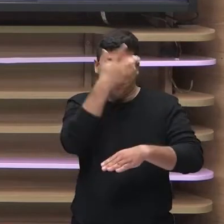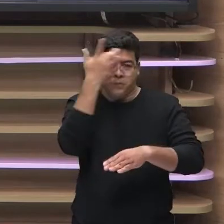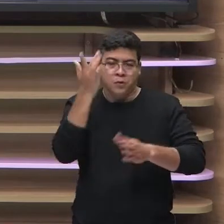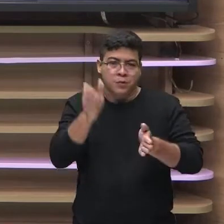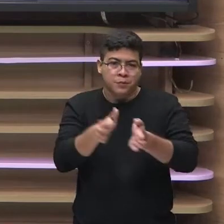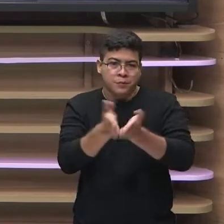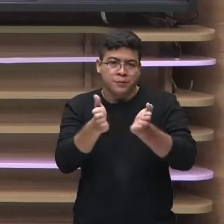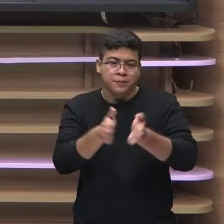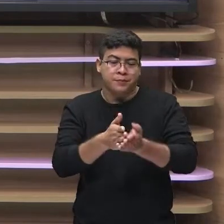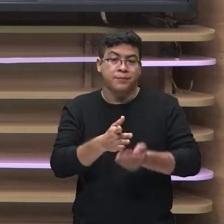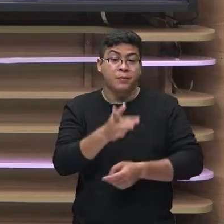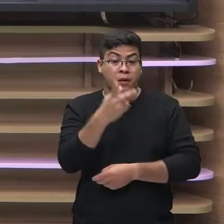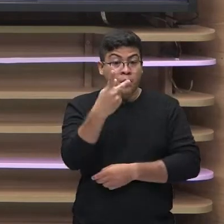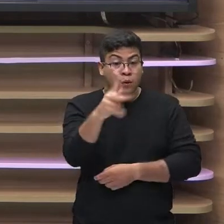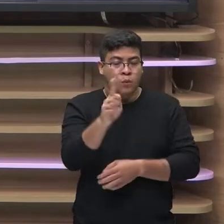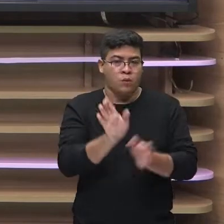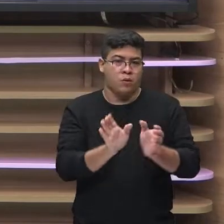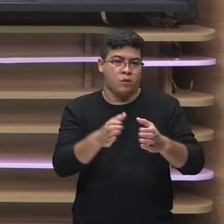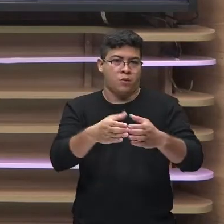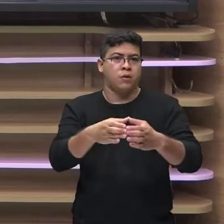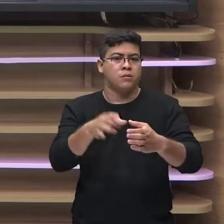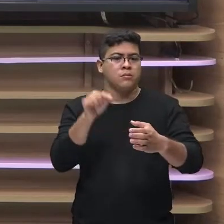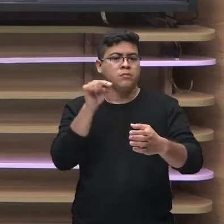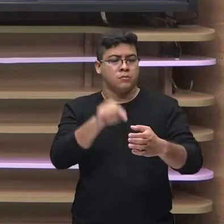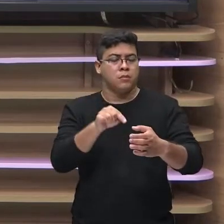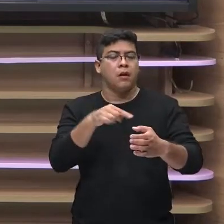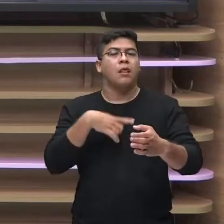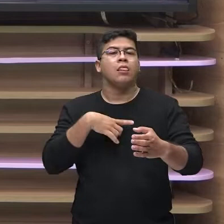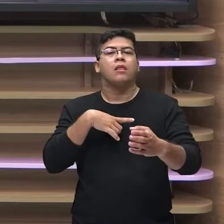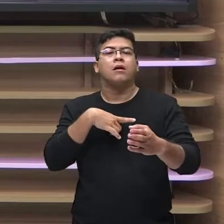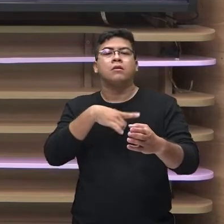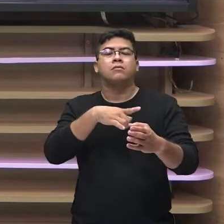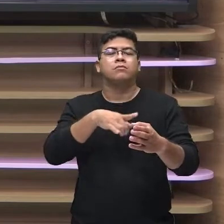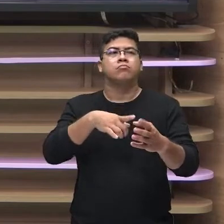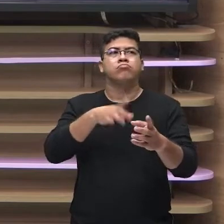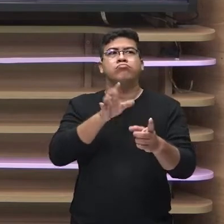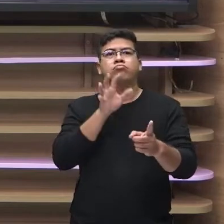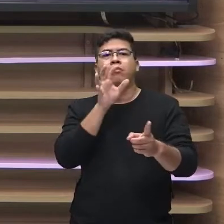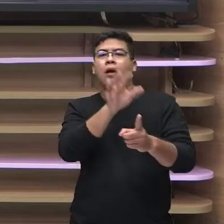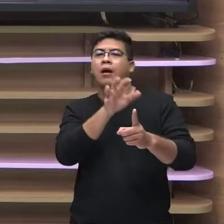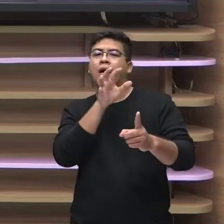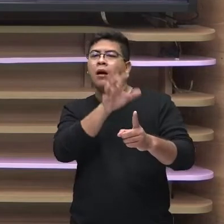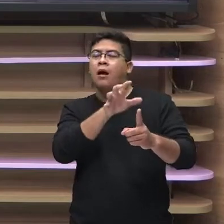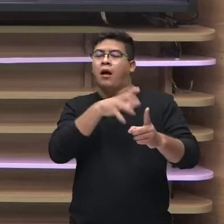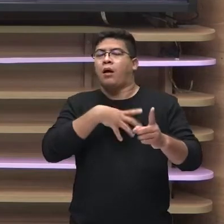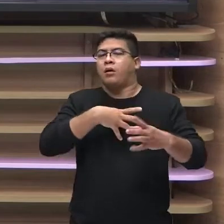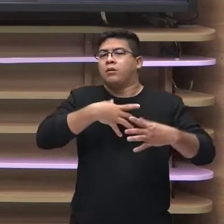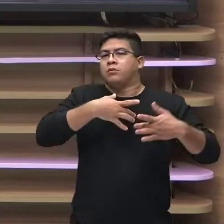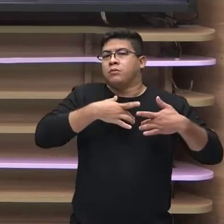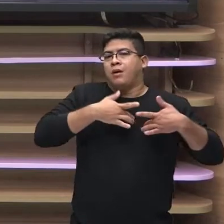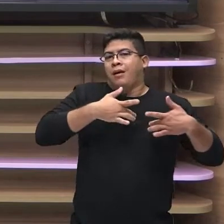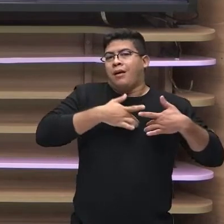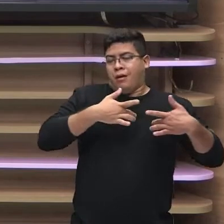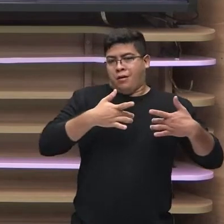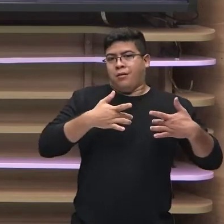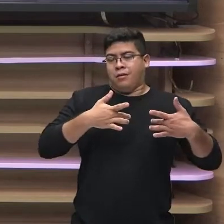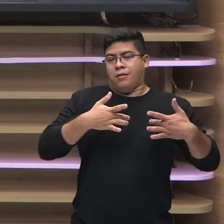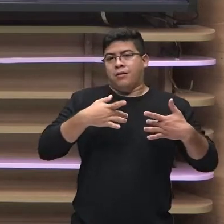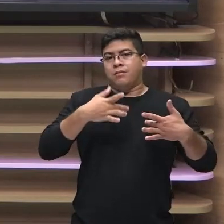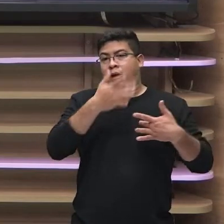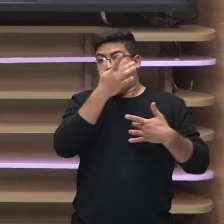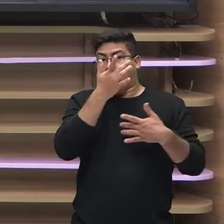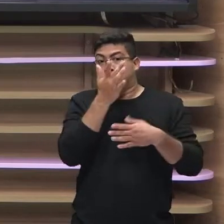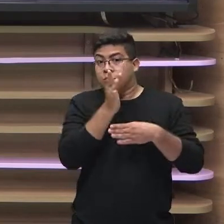A tua comunidade de fé, ela está te influenciando a ser uma pessoa mais solidária, a ajudar os mais